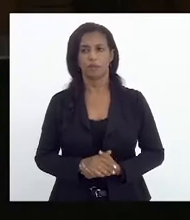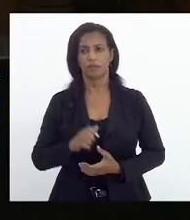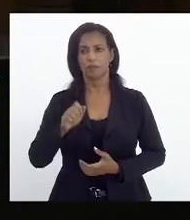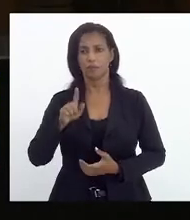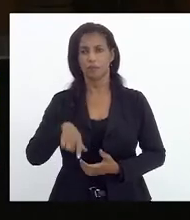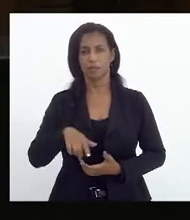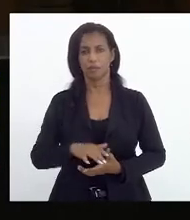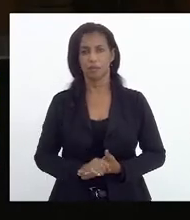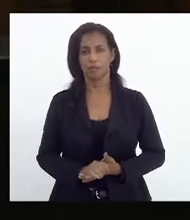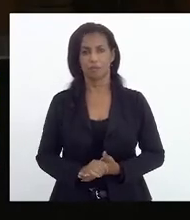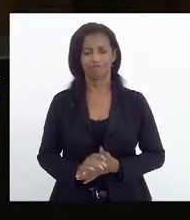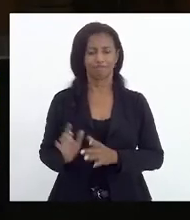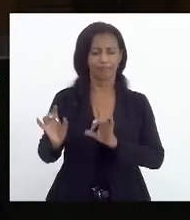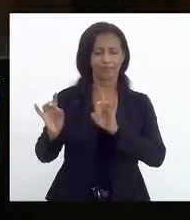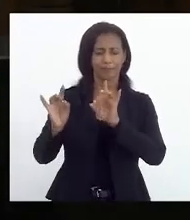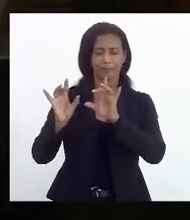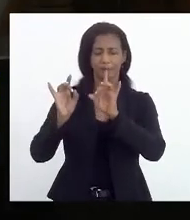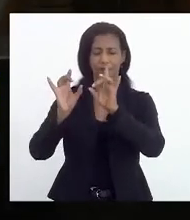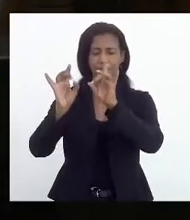essencial